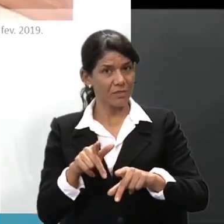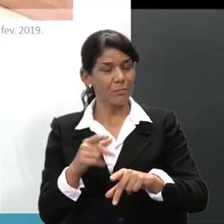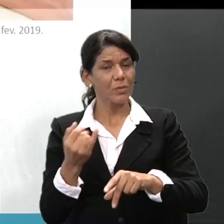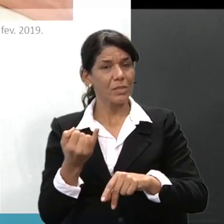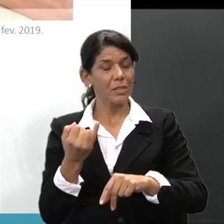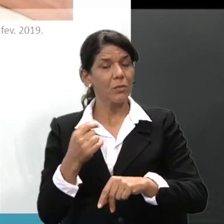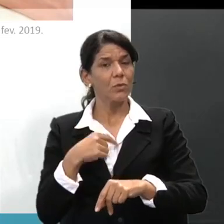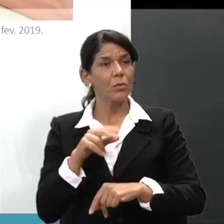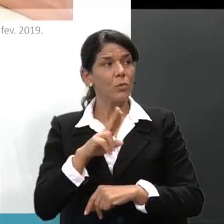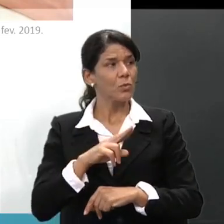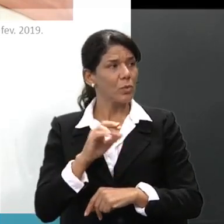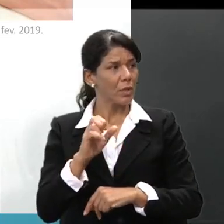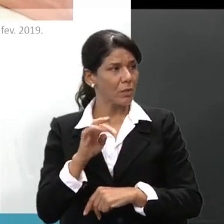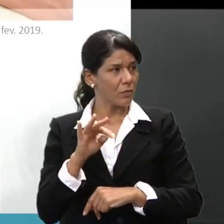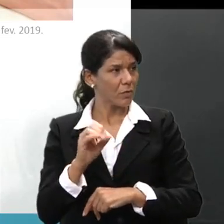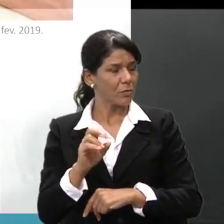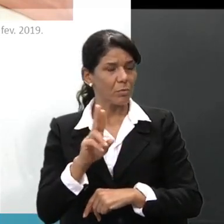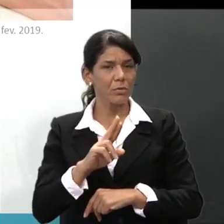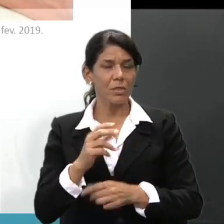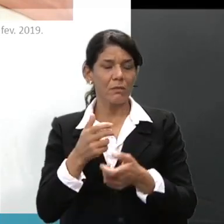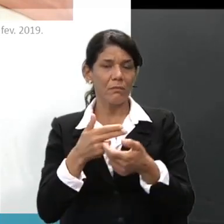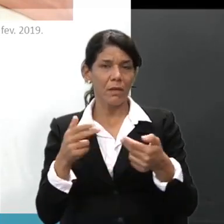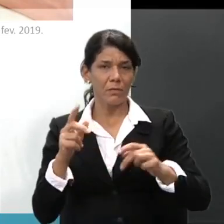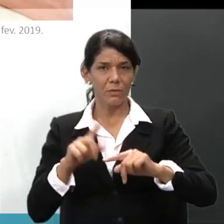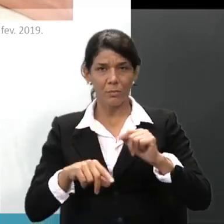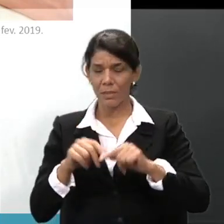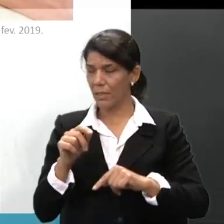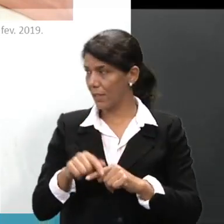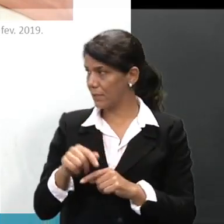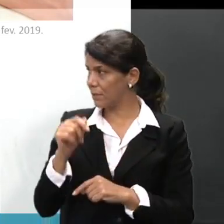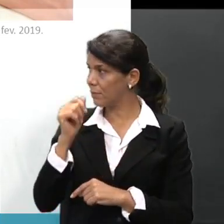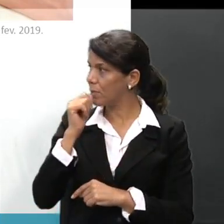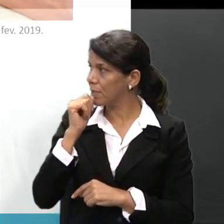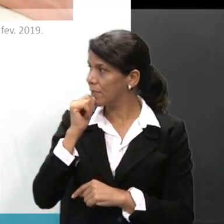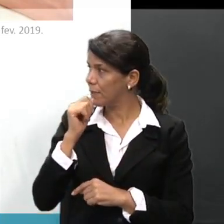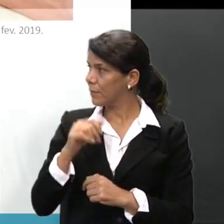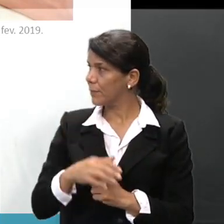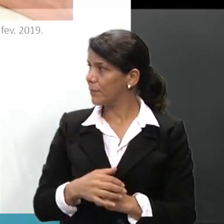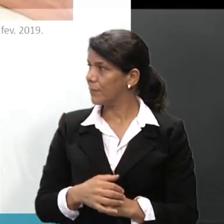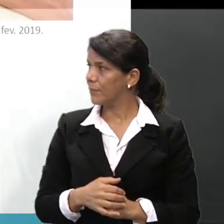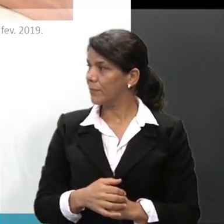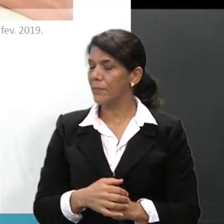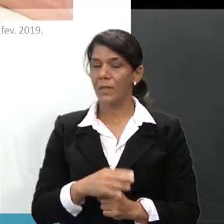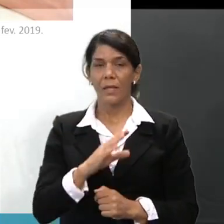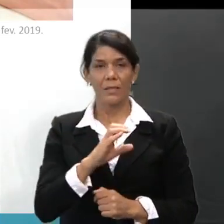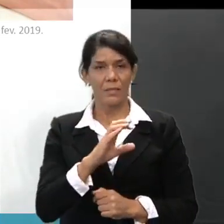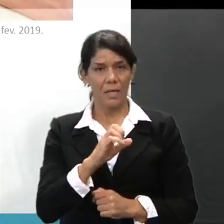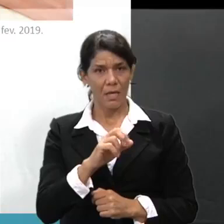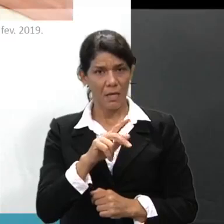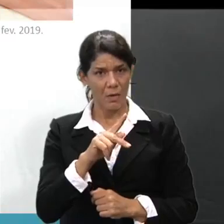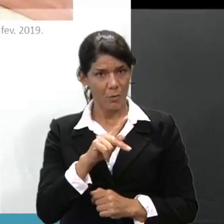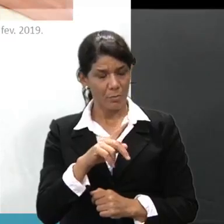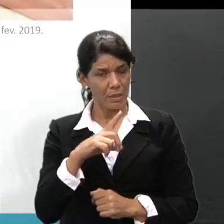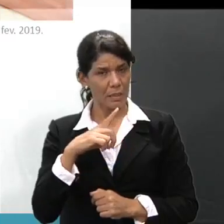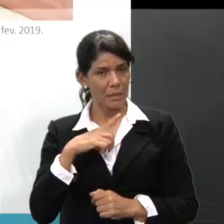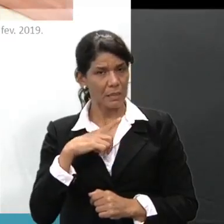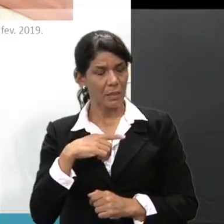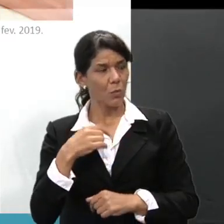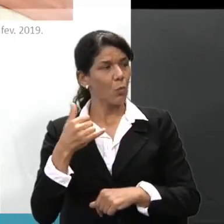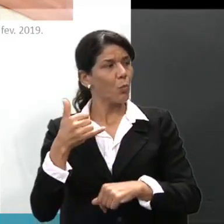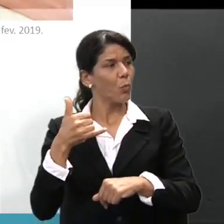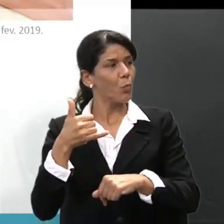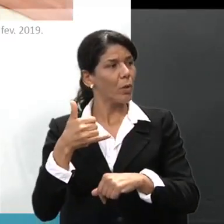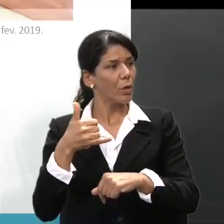posso utilizar vários dispositivos, como, por exemplo, o scalp, que tem uma